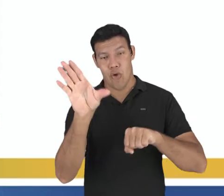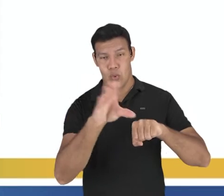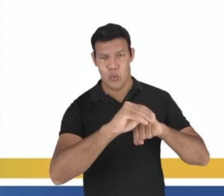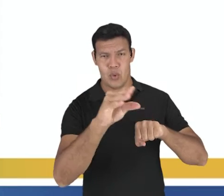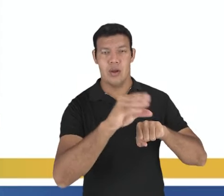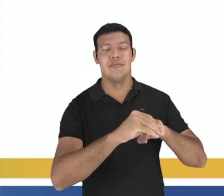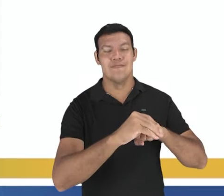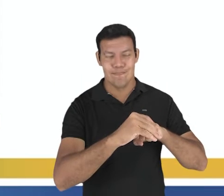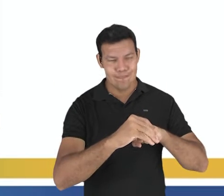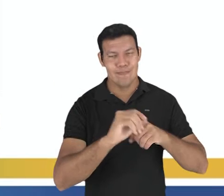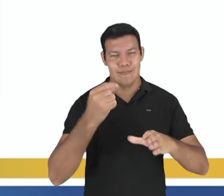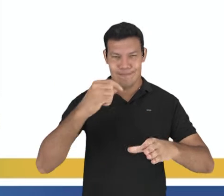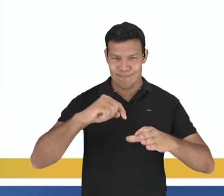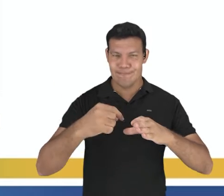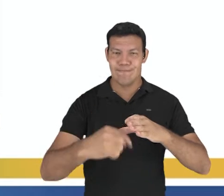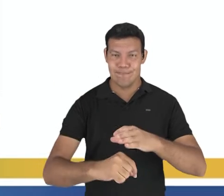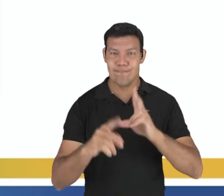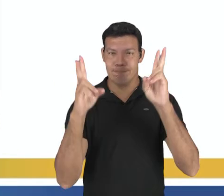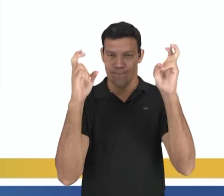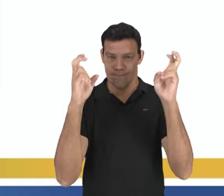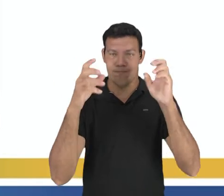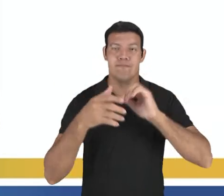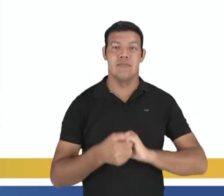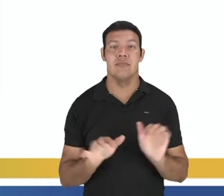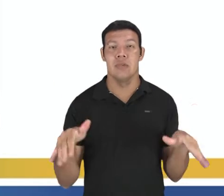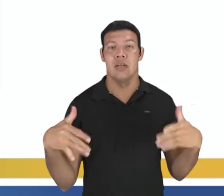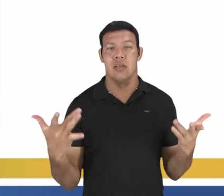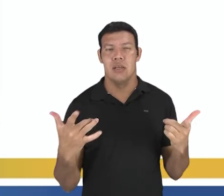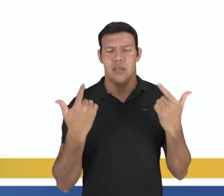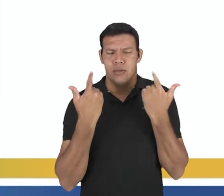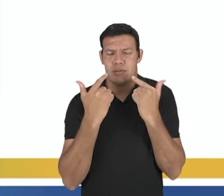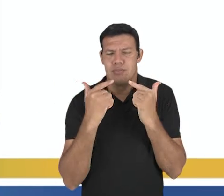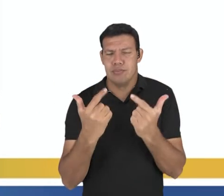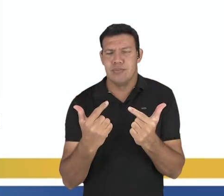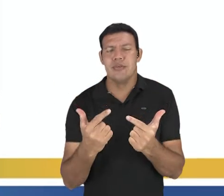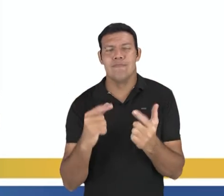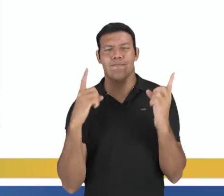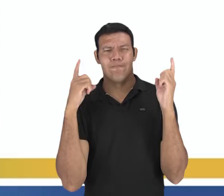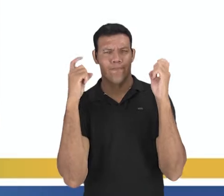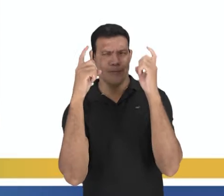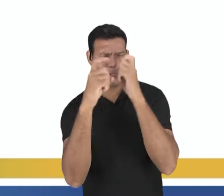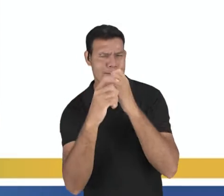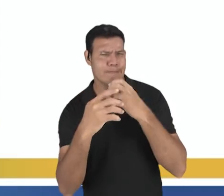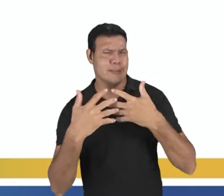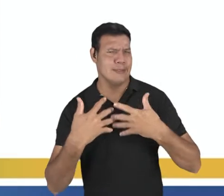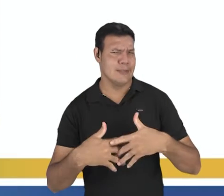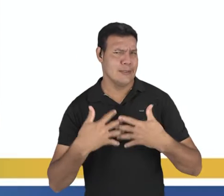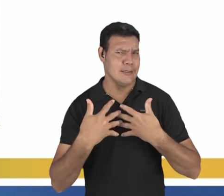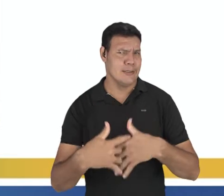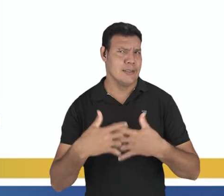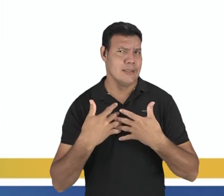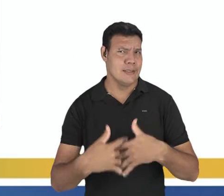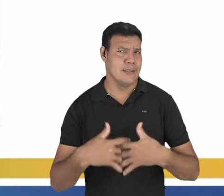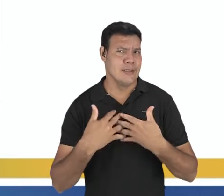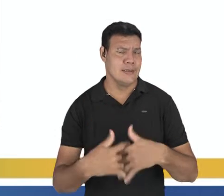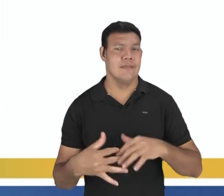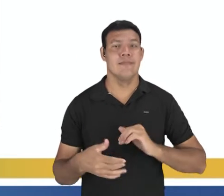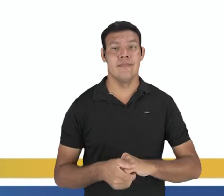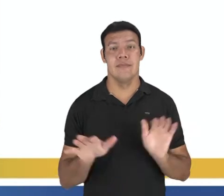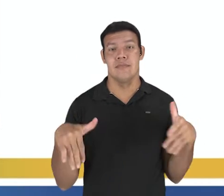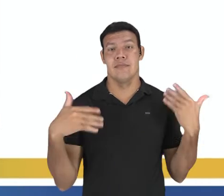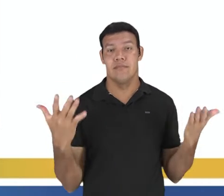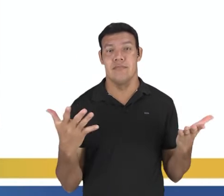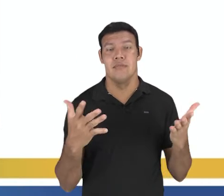conhecimento aprimorado do assunto vai entender. Então, aquela linguagem mais difícil, mais complexa. Então, você pega